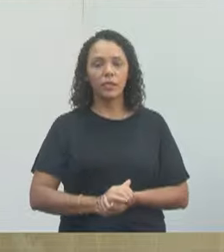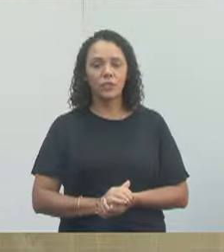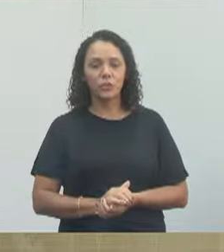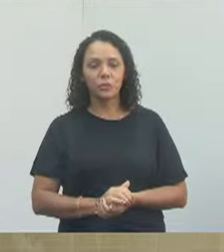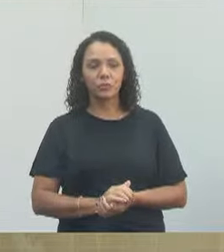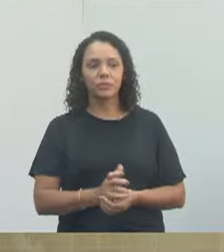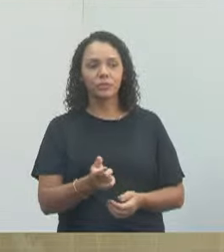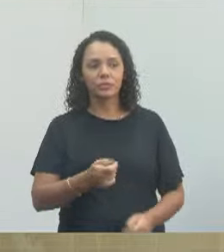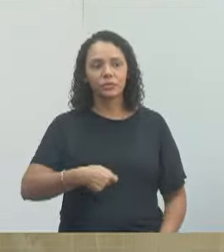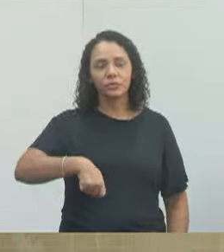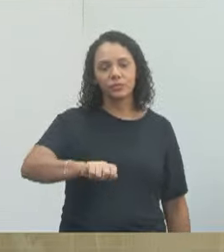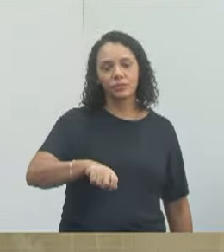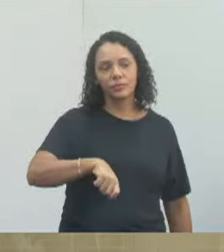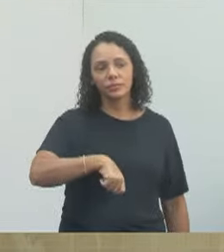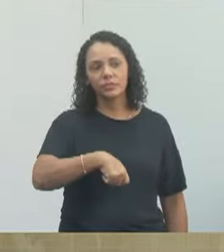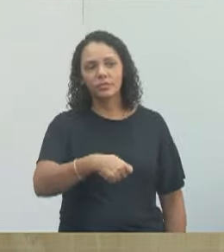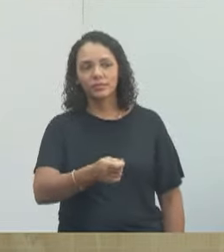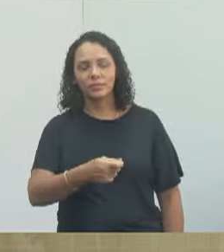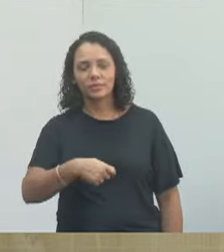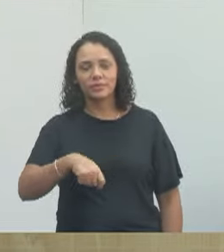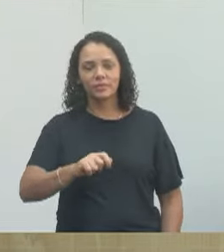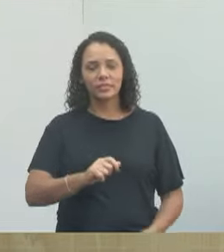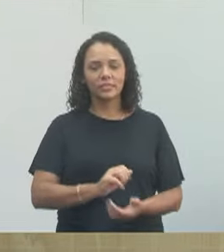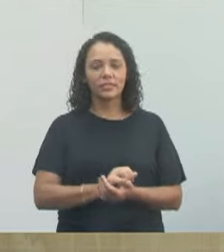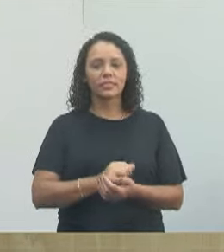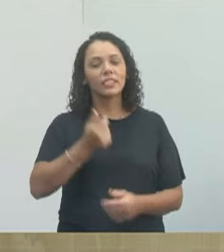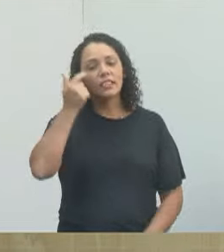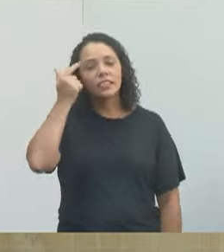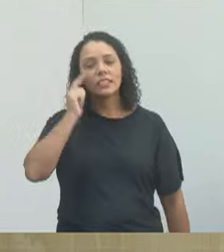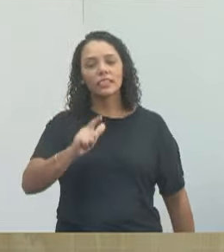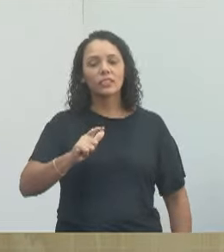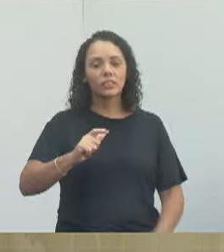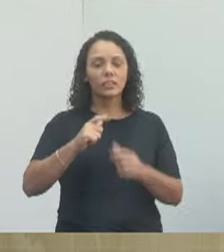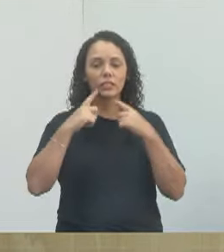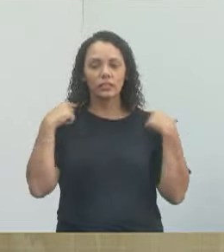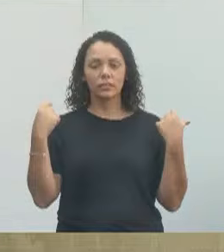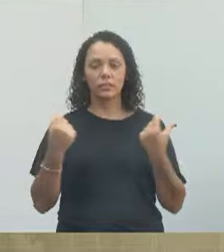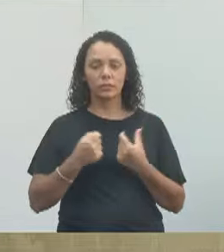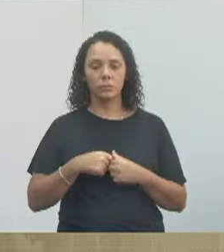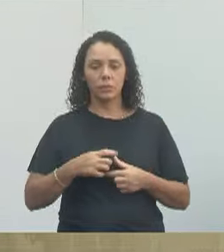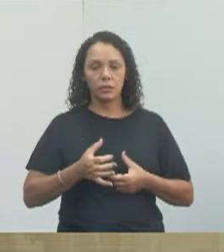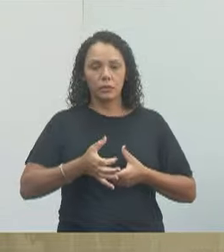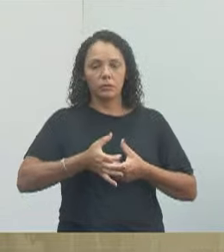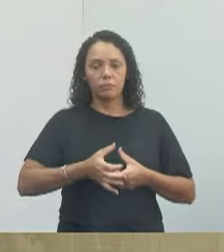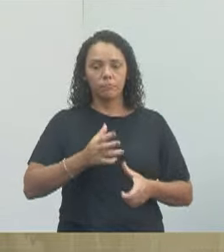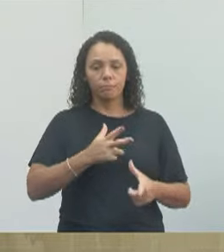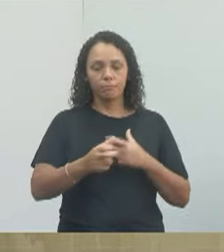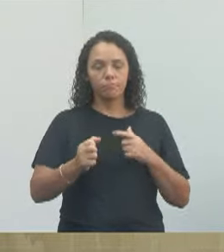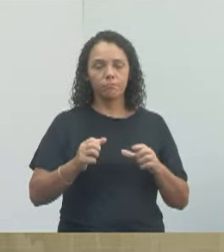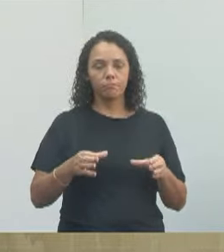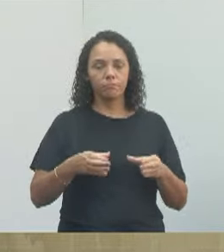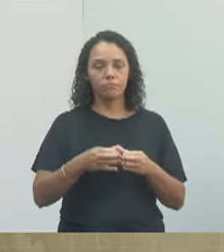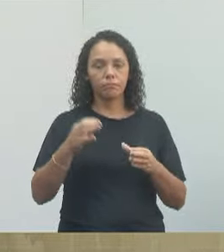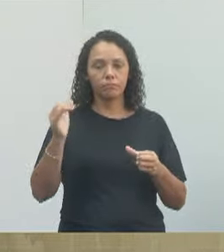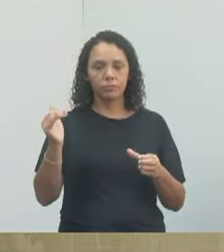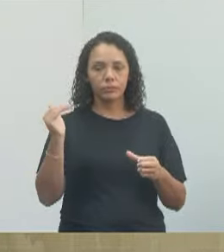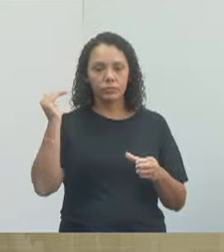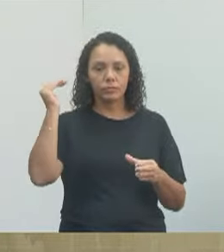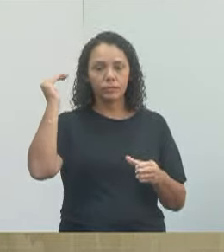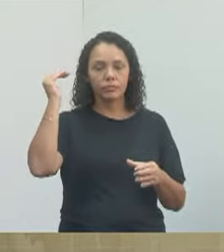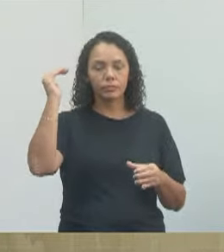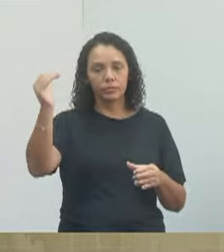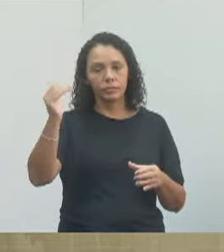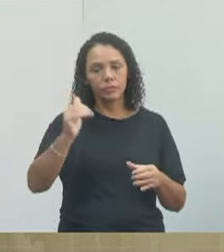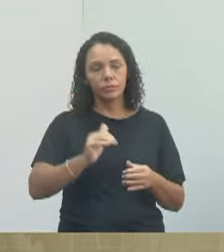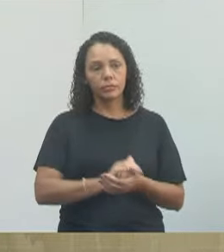tênis mesa de Jacareí pela conquista da medalha de campeão na categoria adulto do torneio tmb tênis mesa